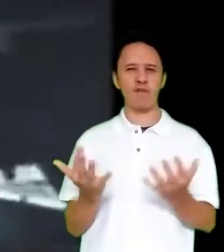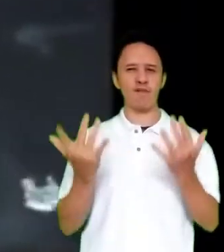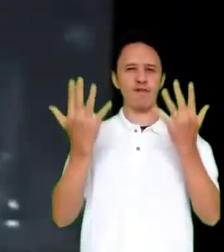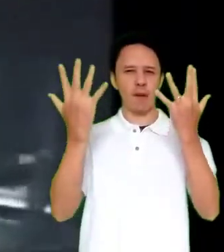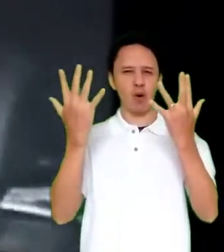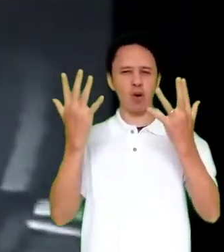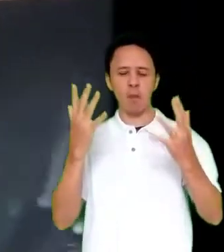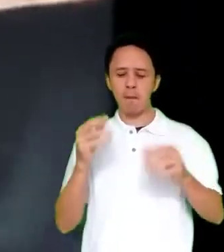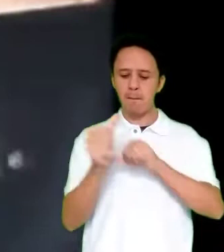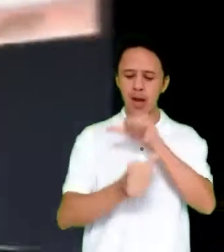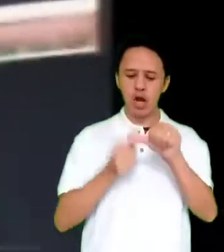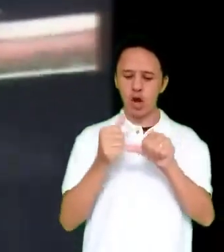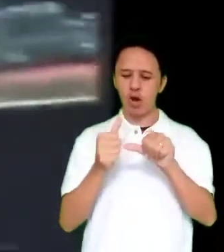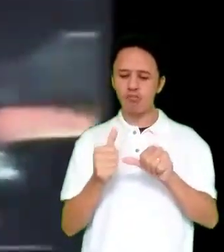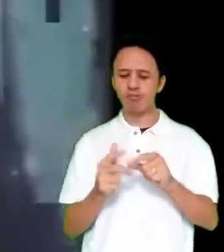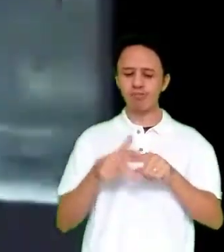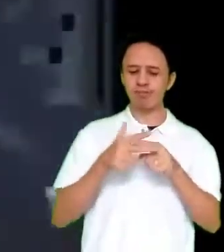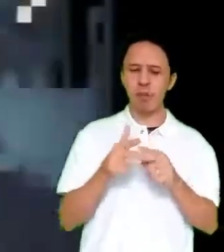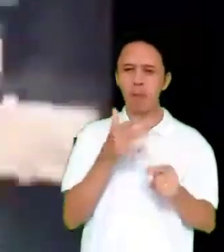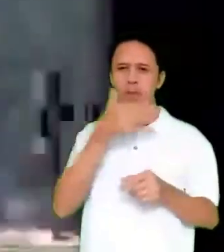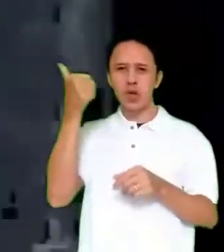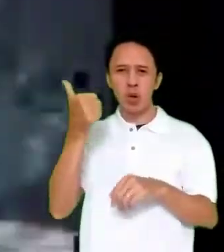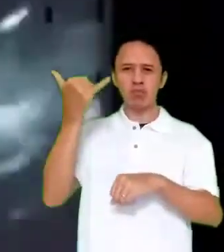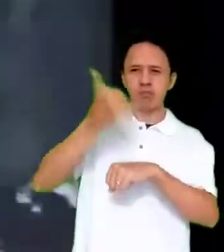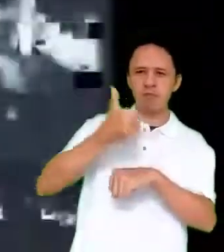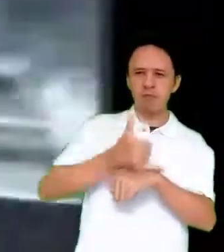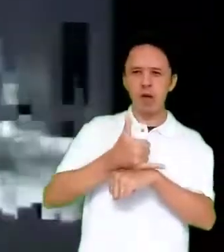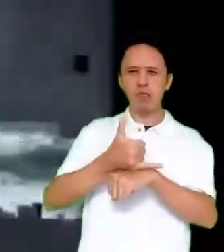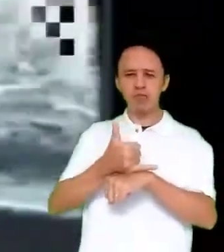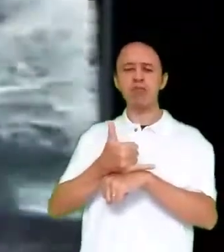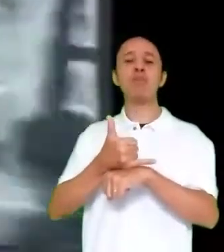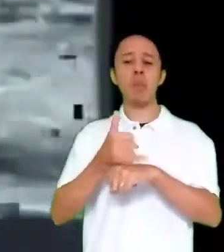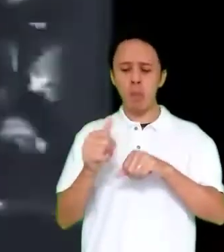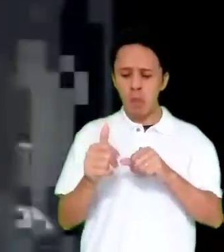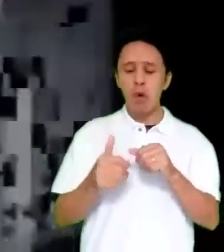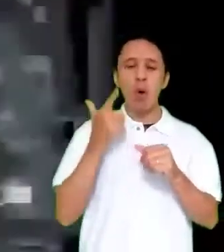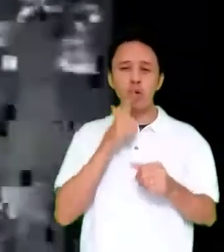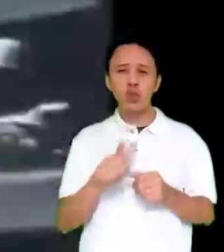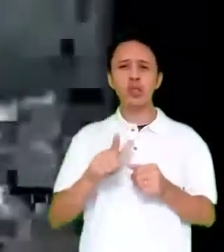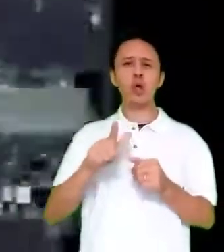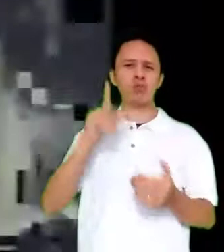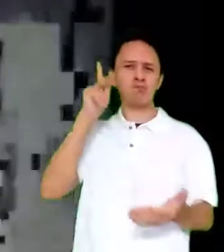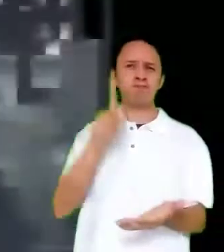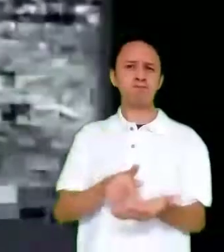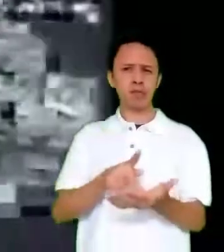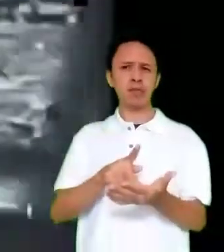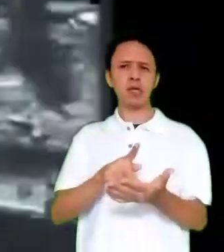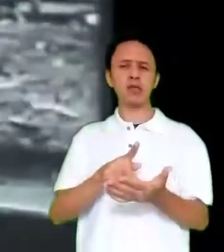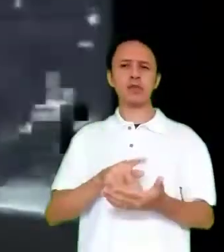Com o motor a vapor de Watt e com o aperfeiçoamento dos métodos de beneficiamento do ferro e do aço, a Revolução Industrial era um